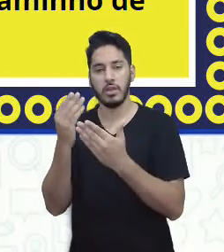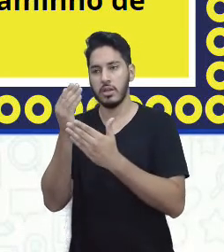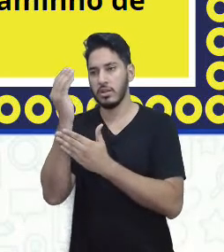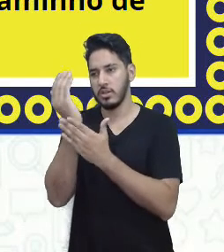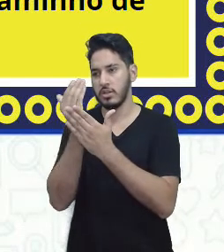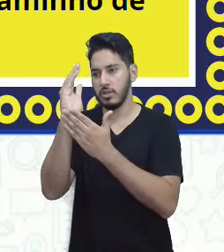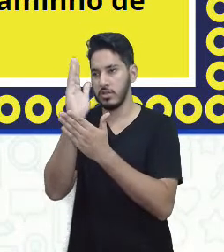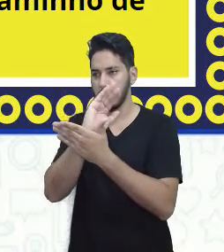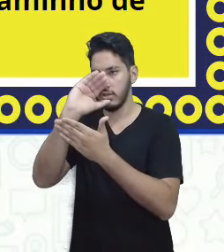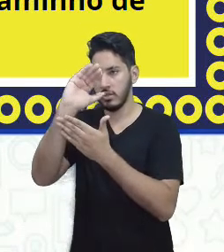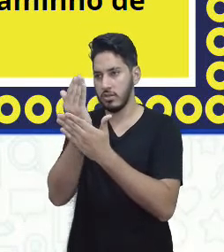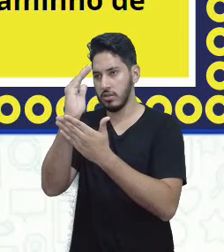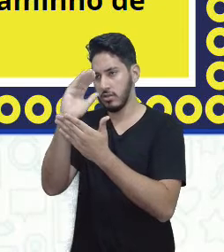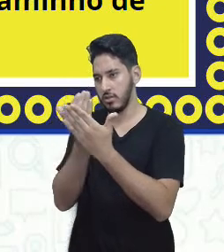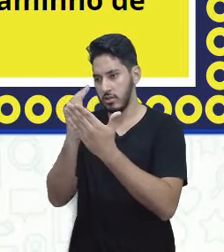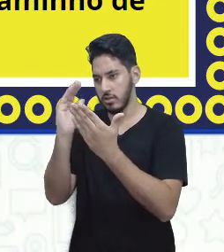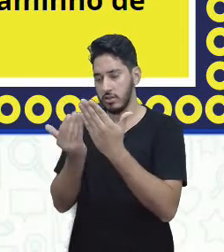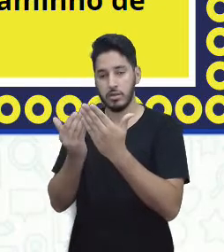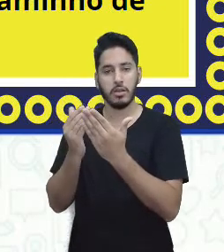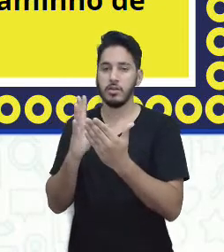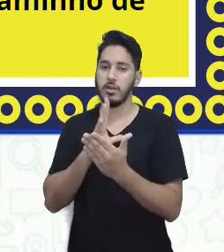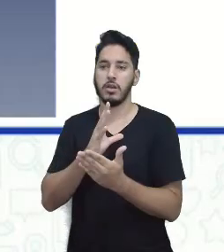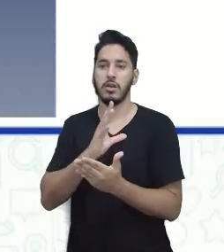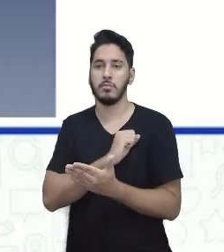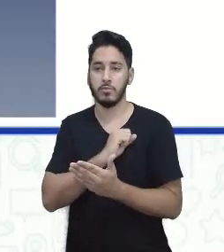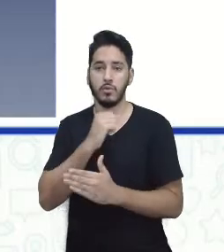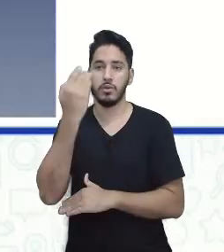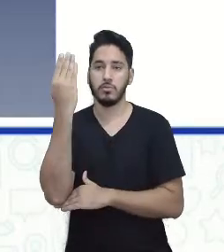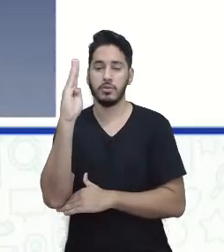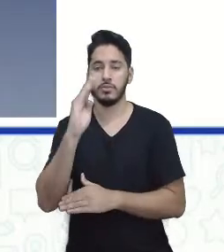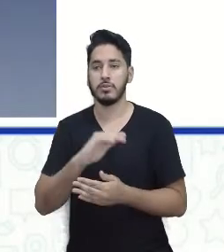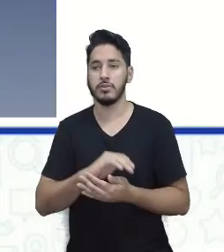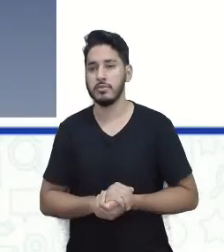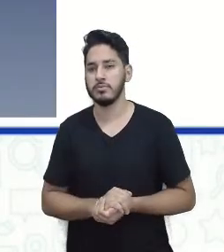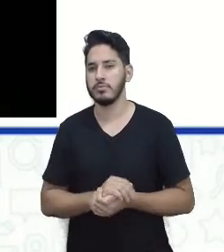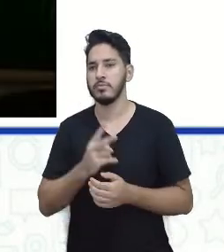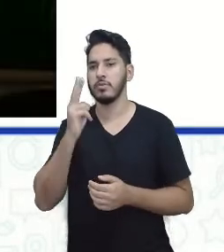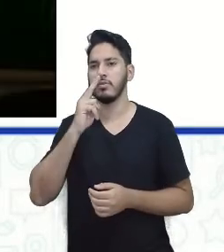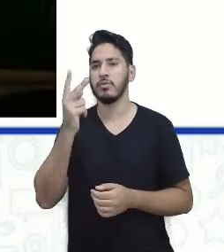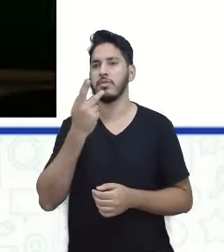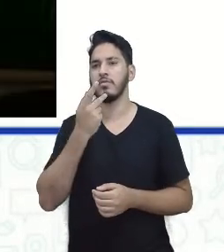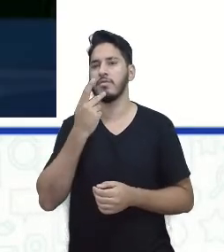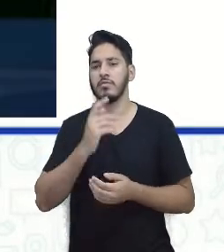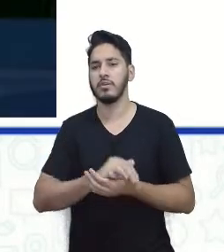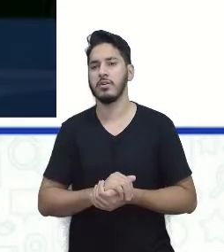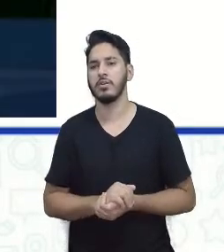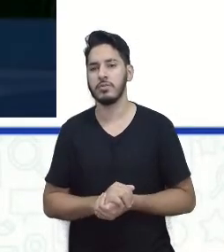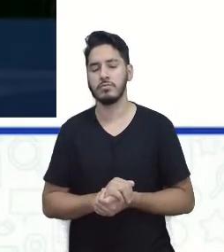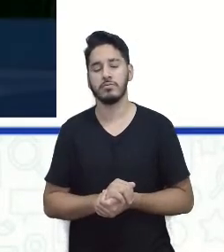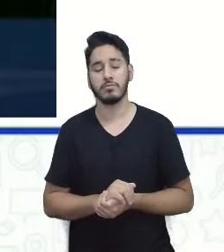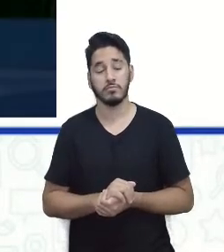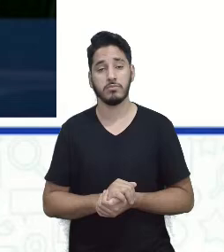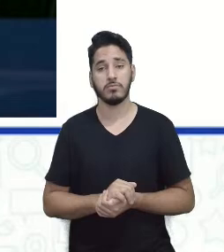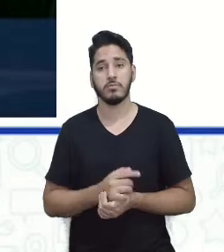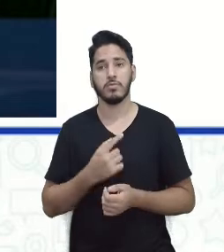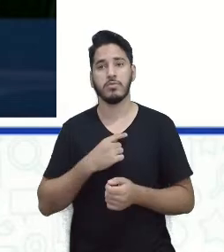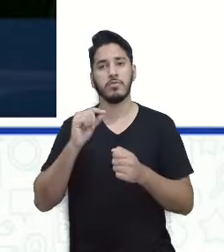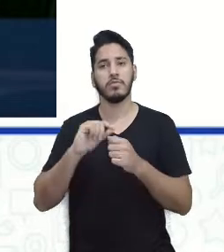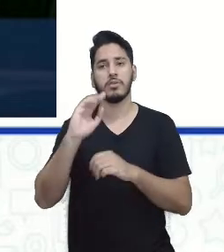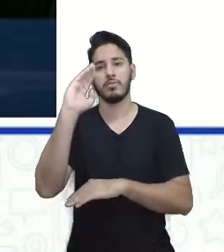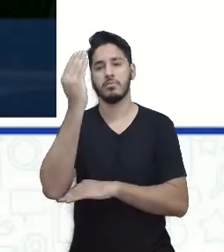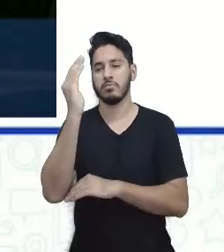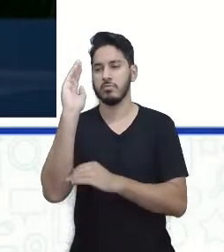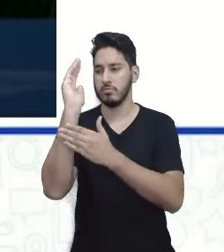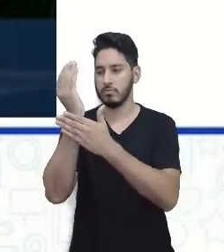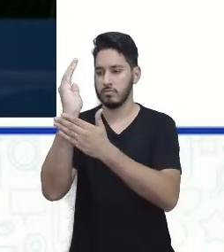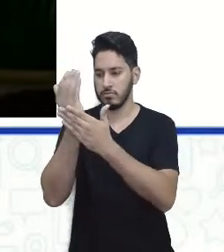apaixonou. E aí a vida dele passou a ser a madeira. Vamos ver o que ele diz aí. Quando eu digo só faço uma gravura por